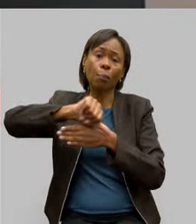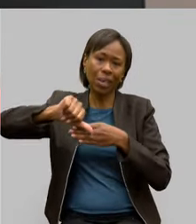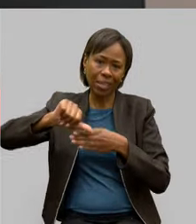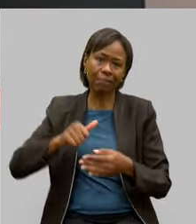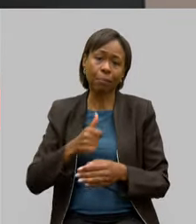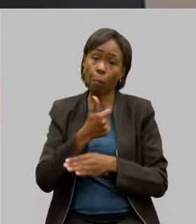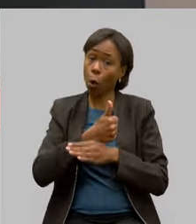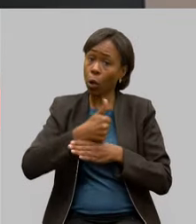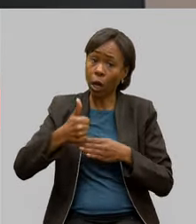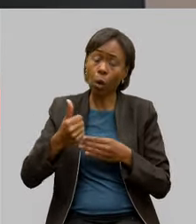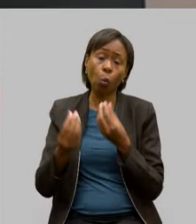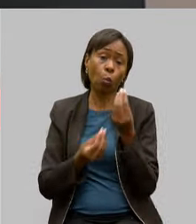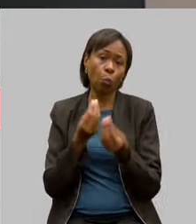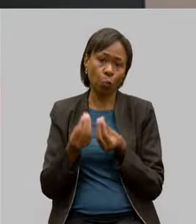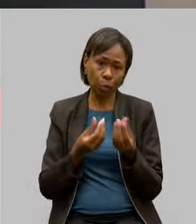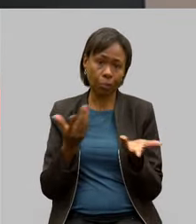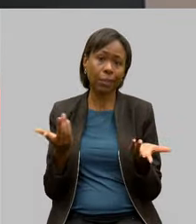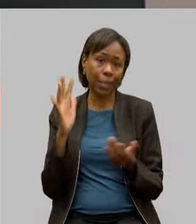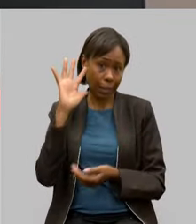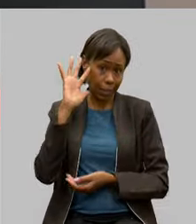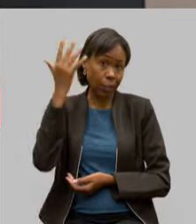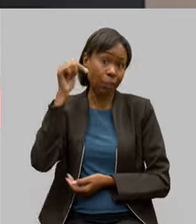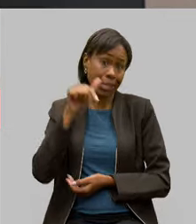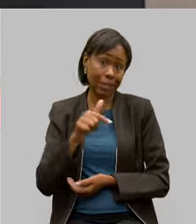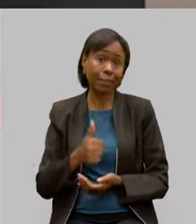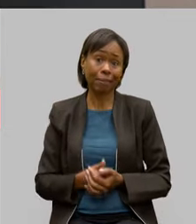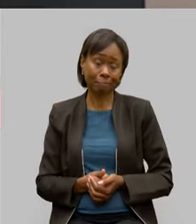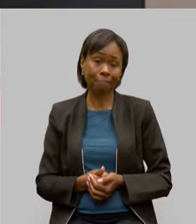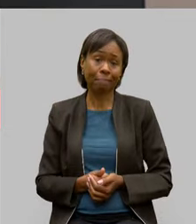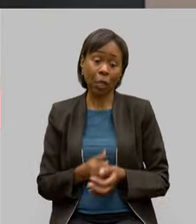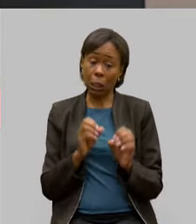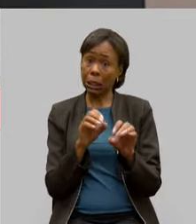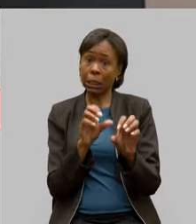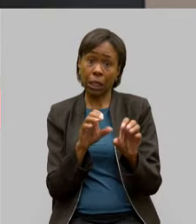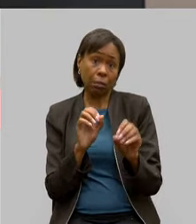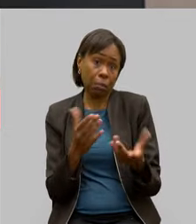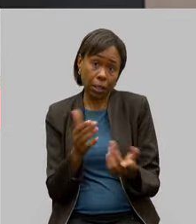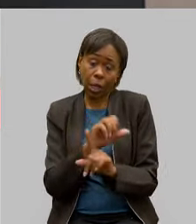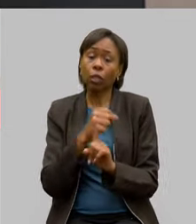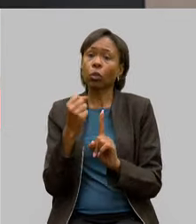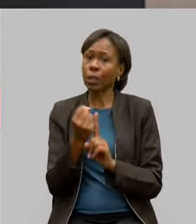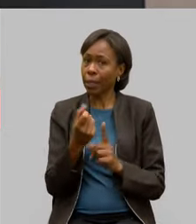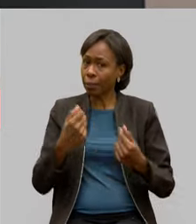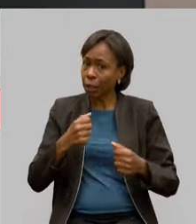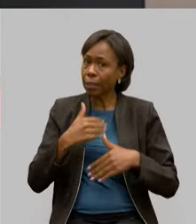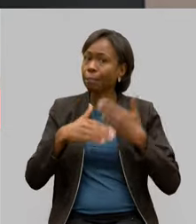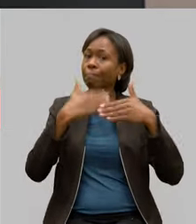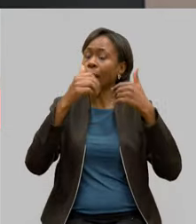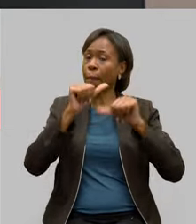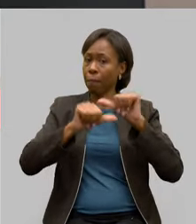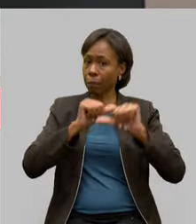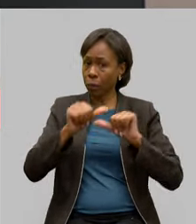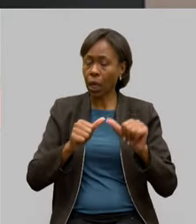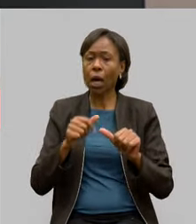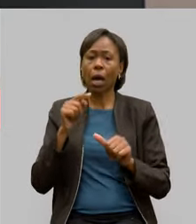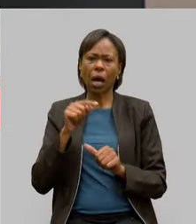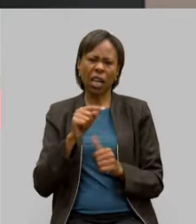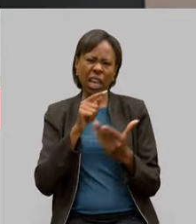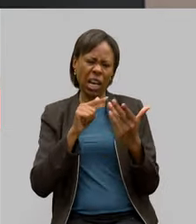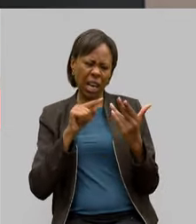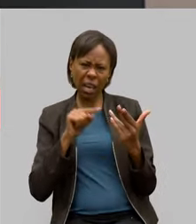essa questão do dogma a gente vai ter que enquanto sociedade trabalhar isso né Essa proibição da cannabis